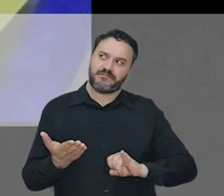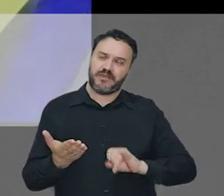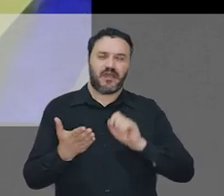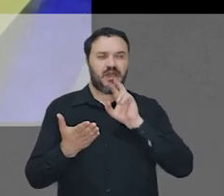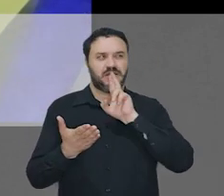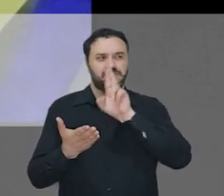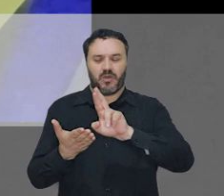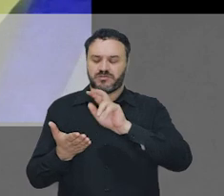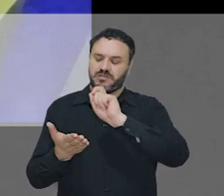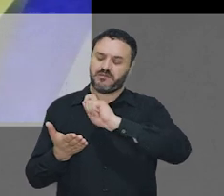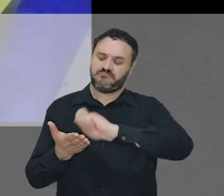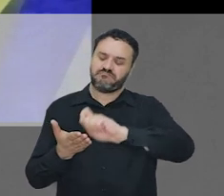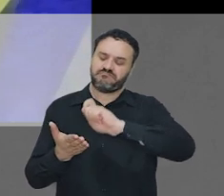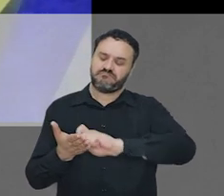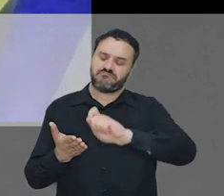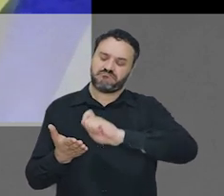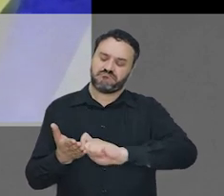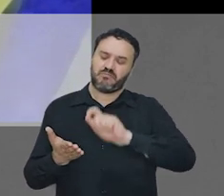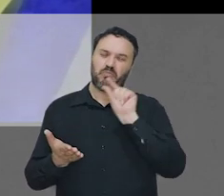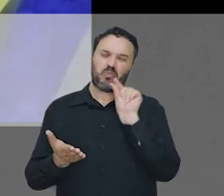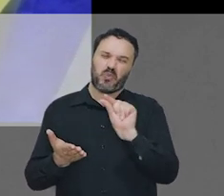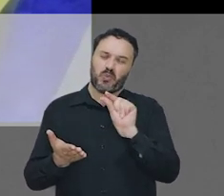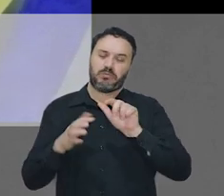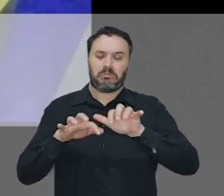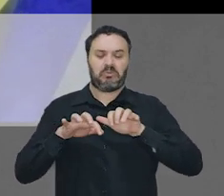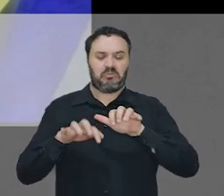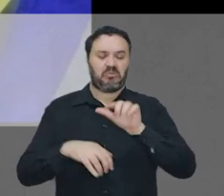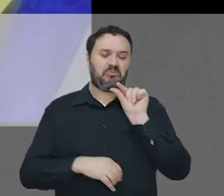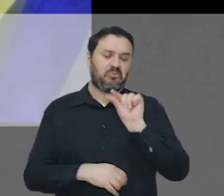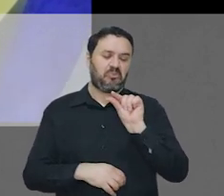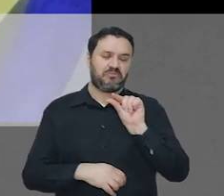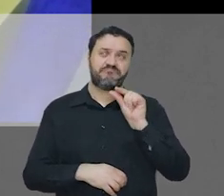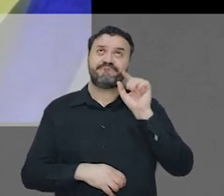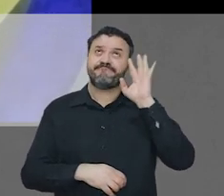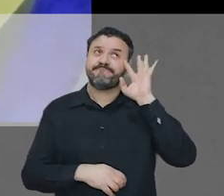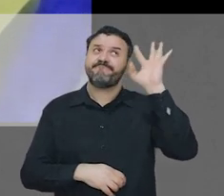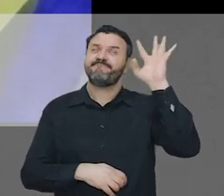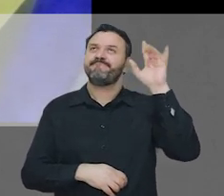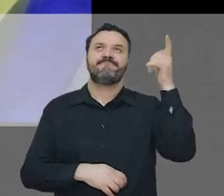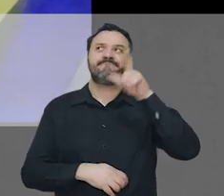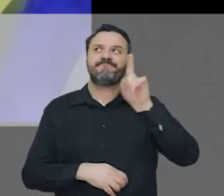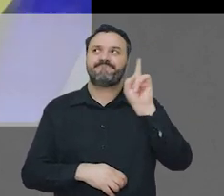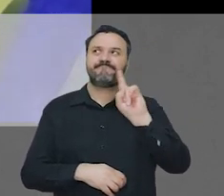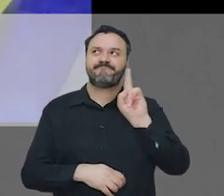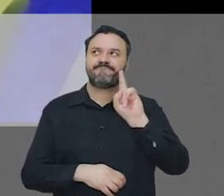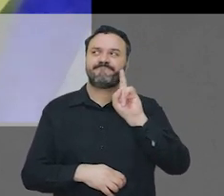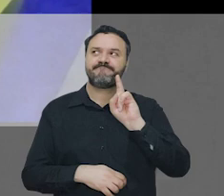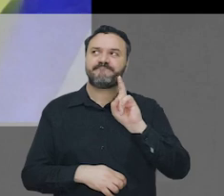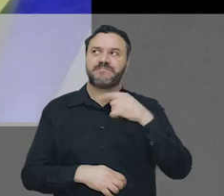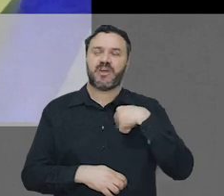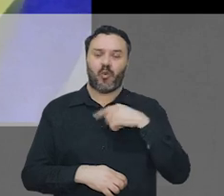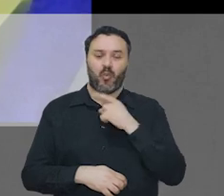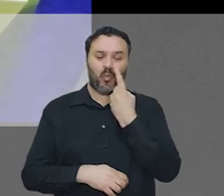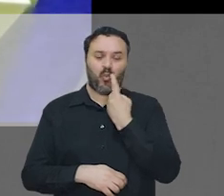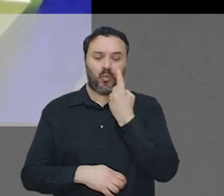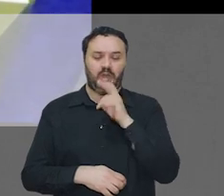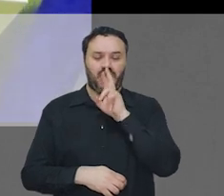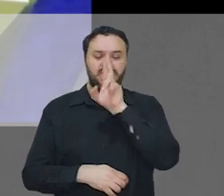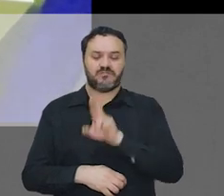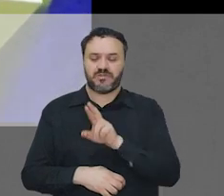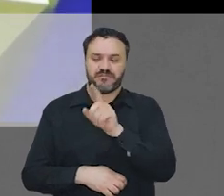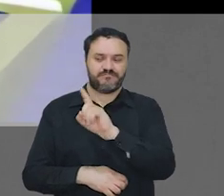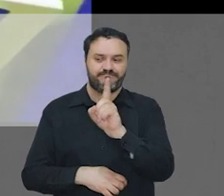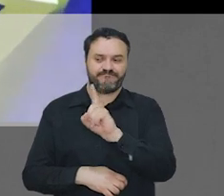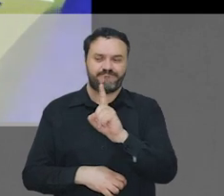linhas, alguns segundos para digitar. Nada vinha à minha mente. Eu não tinha uma única resposta. Tinha mais de